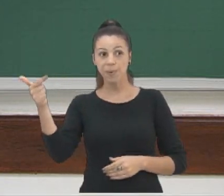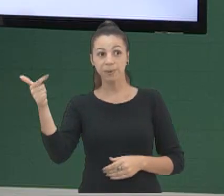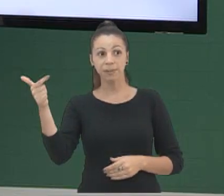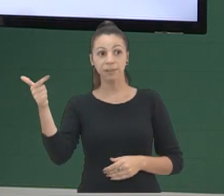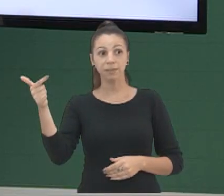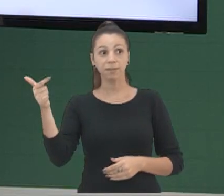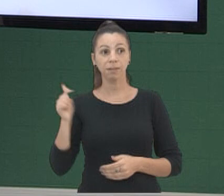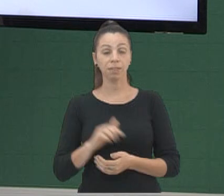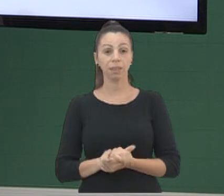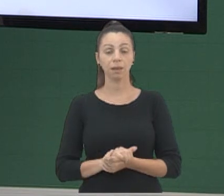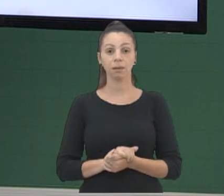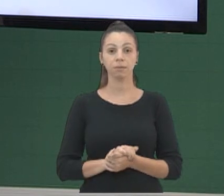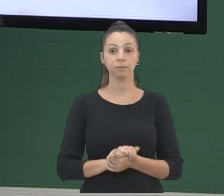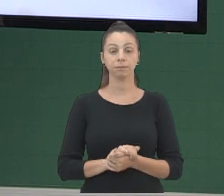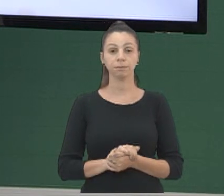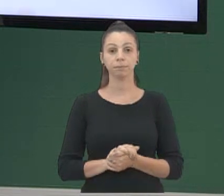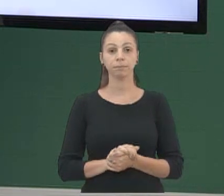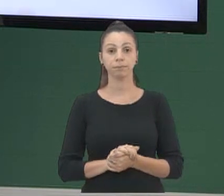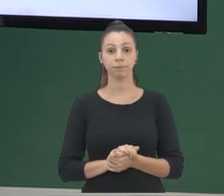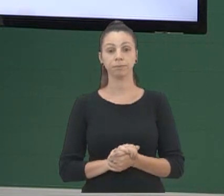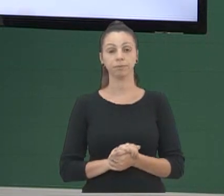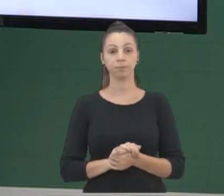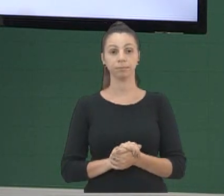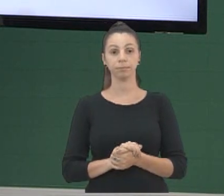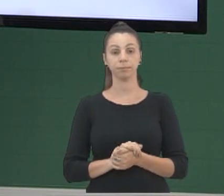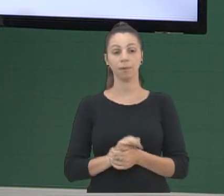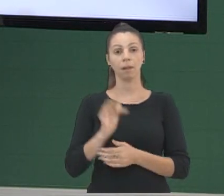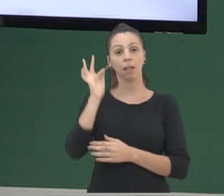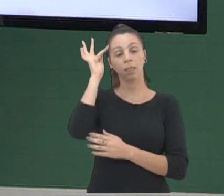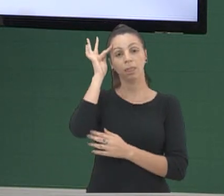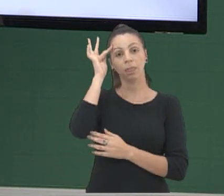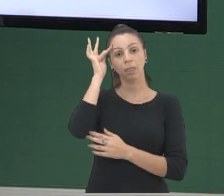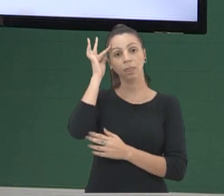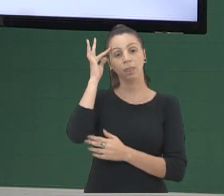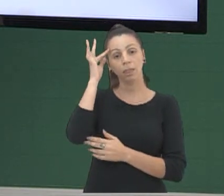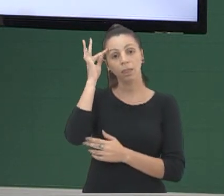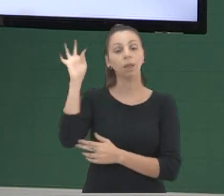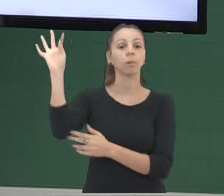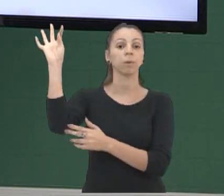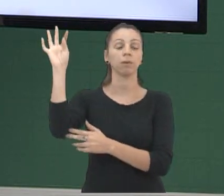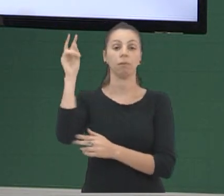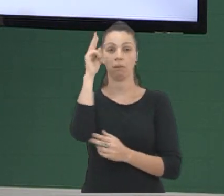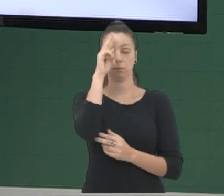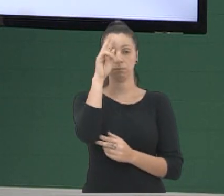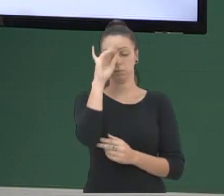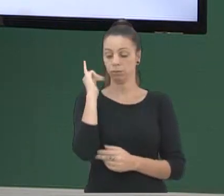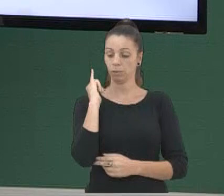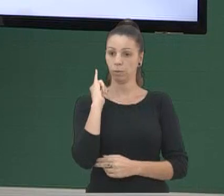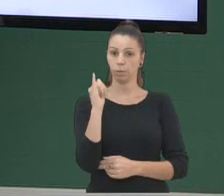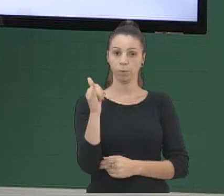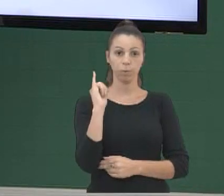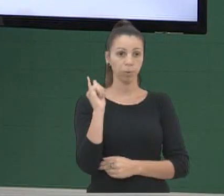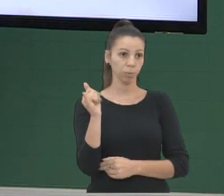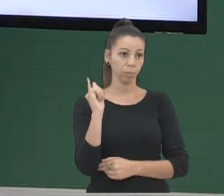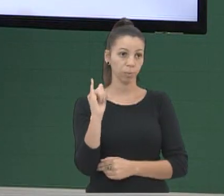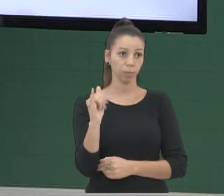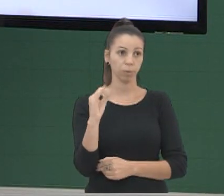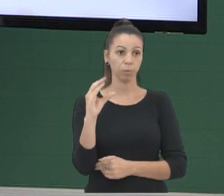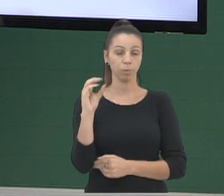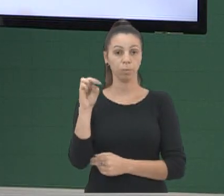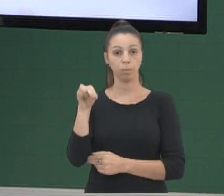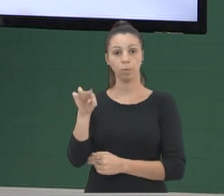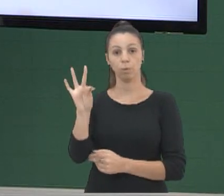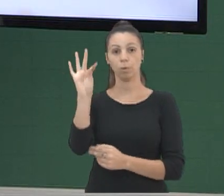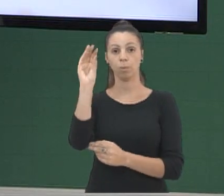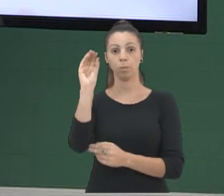a próxima teoria, relembrando conto. Você já teve aulas de conto, né, com a gente, e agora a gente está